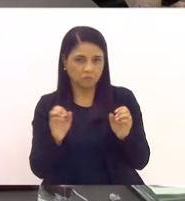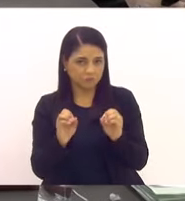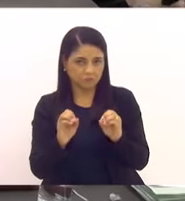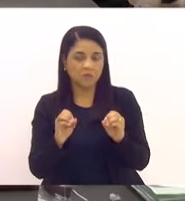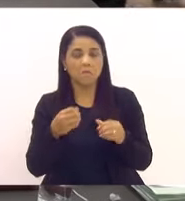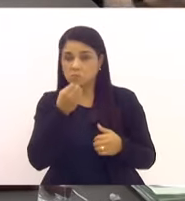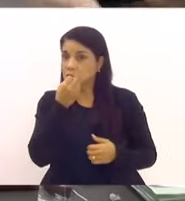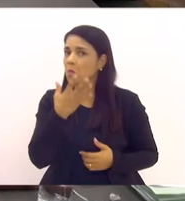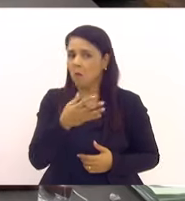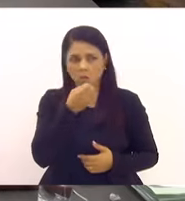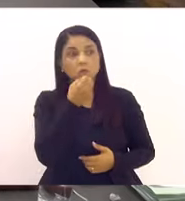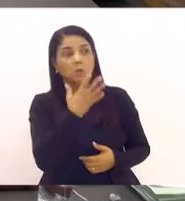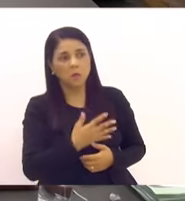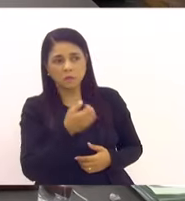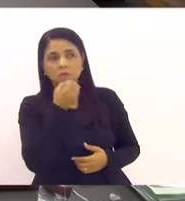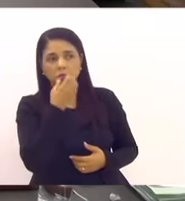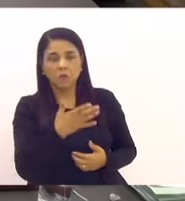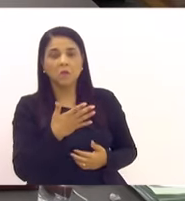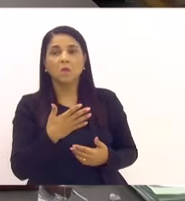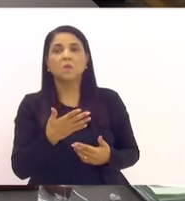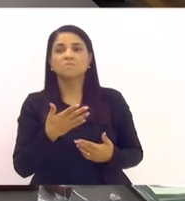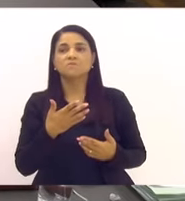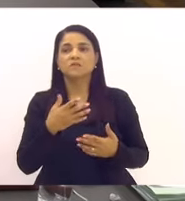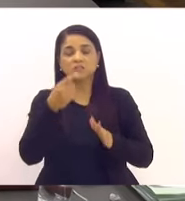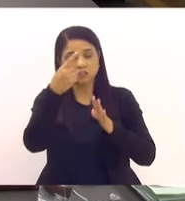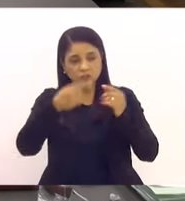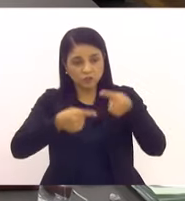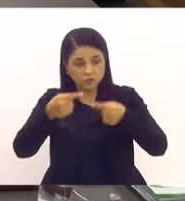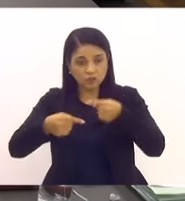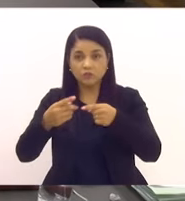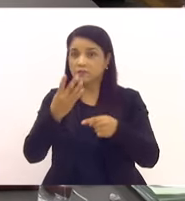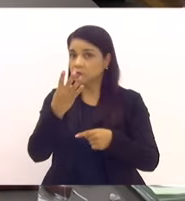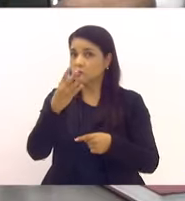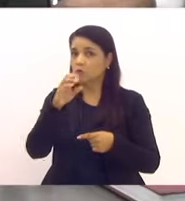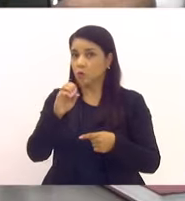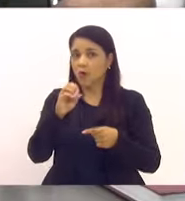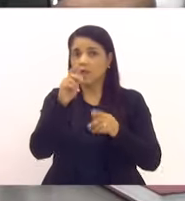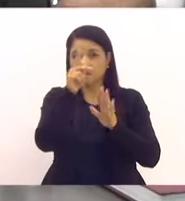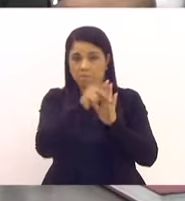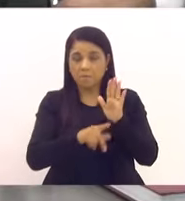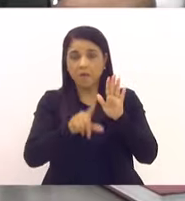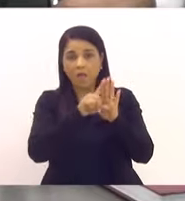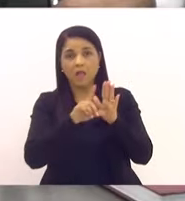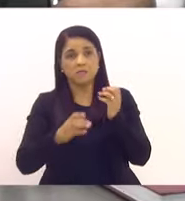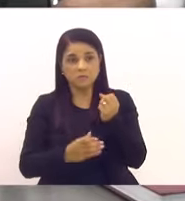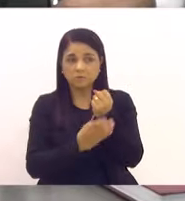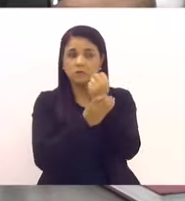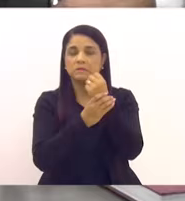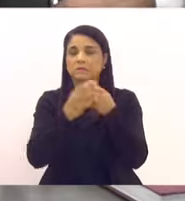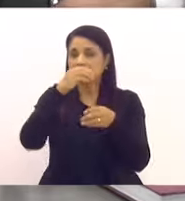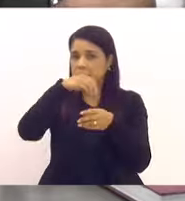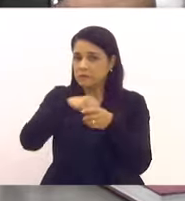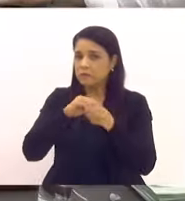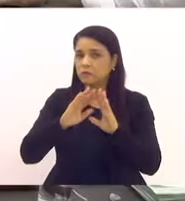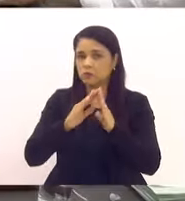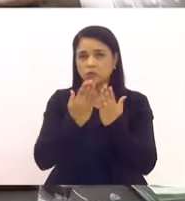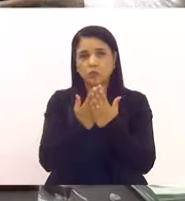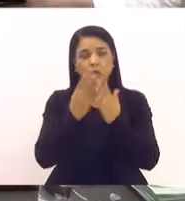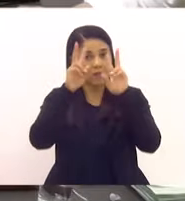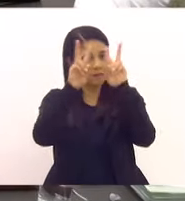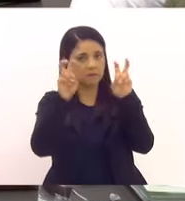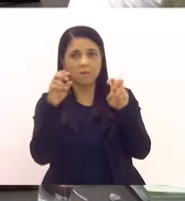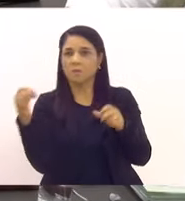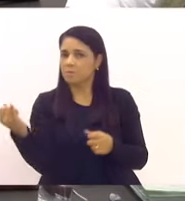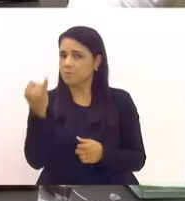isso, porque há essa questão da segurança nas escolas e... Bom, a